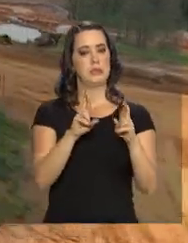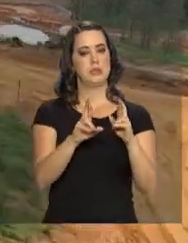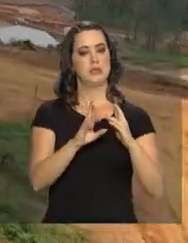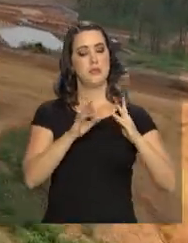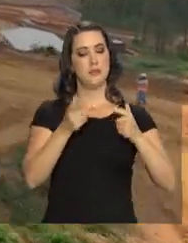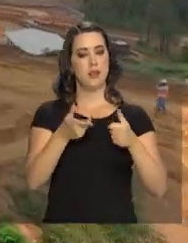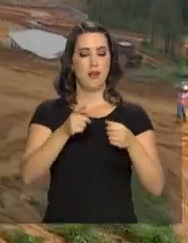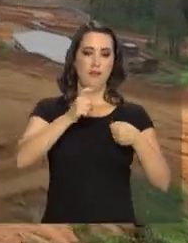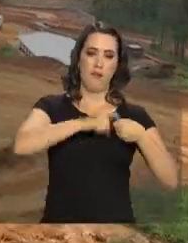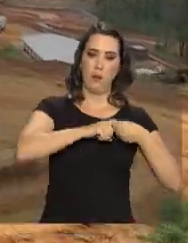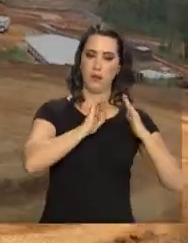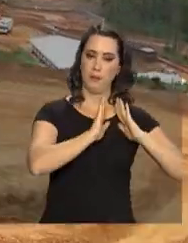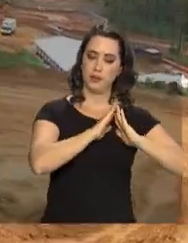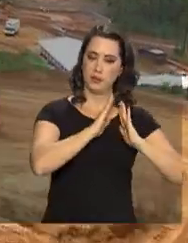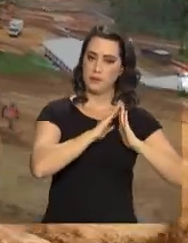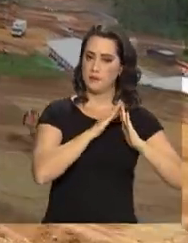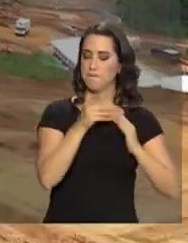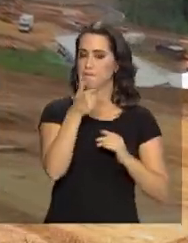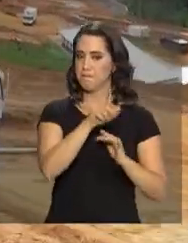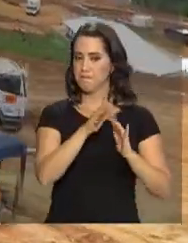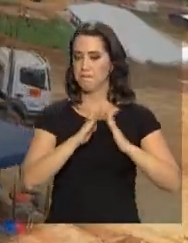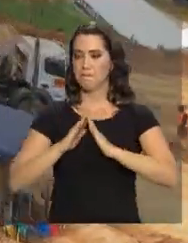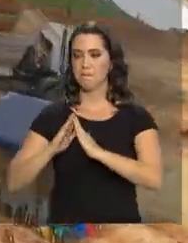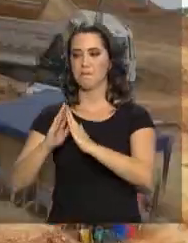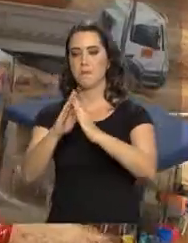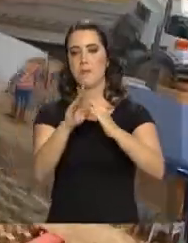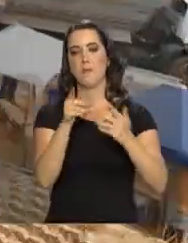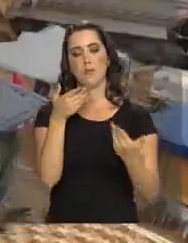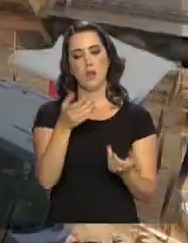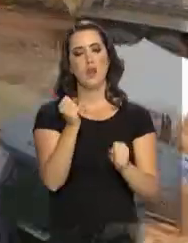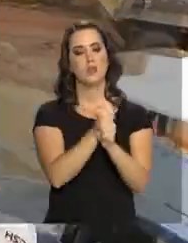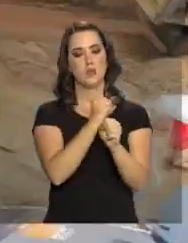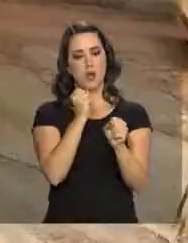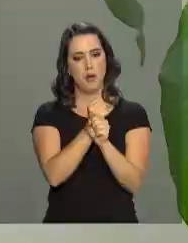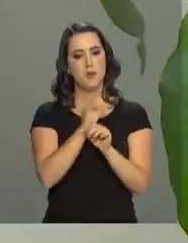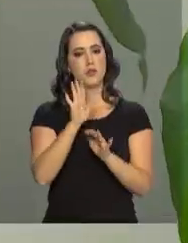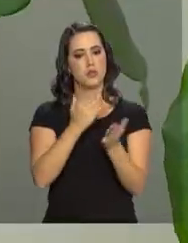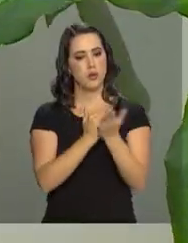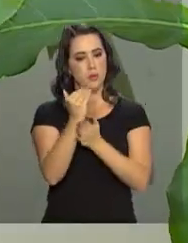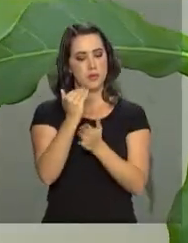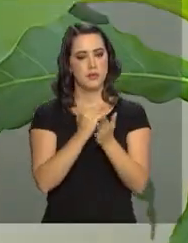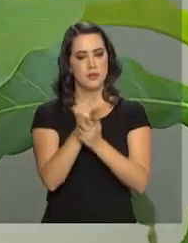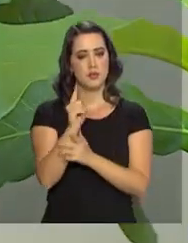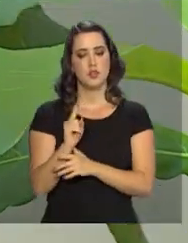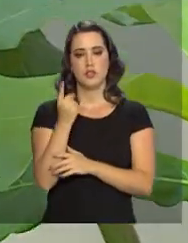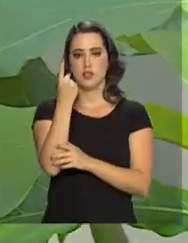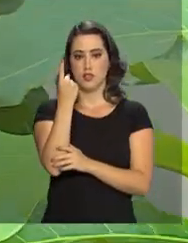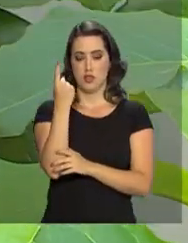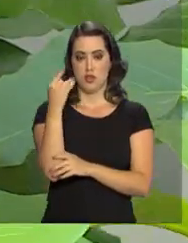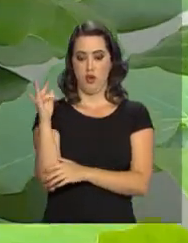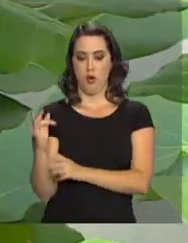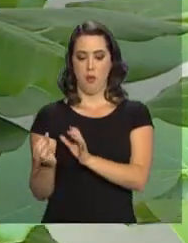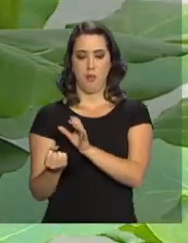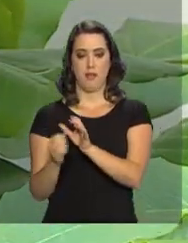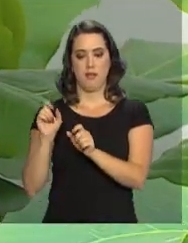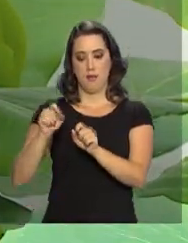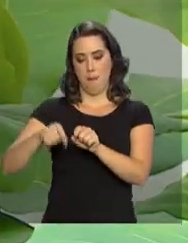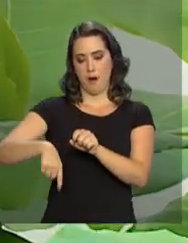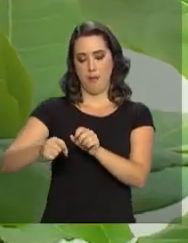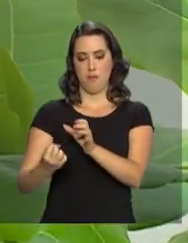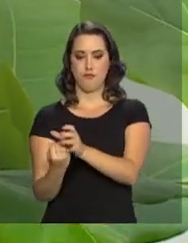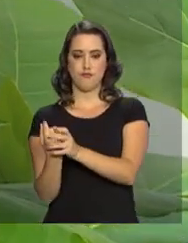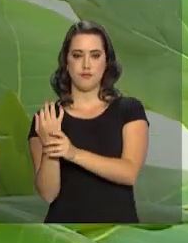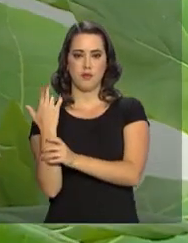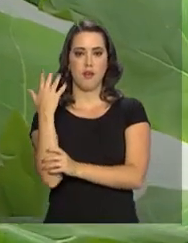das comunidades. As obras do reassentamento de Bento Rodrigues já começaram. E uma das mudas o seu Zezinho pretende